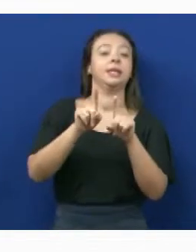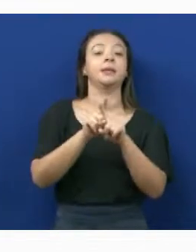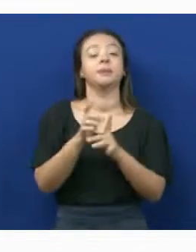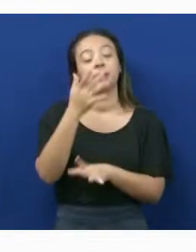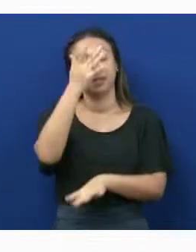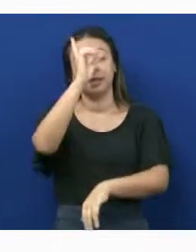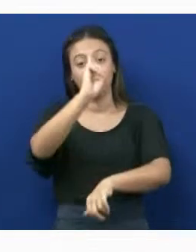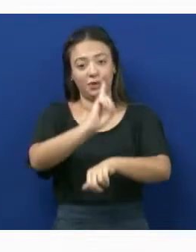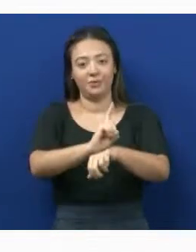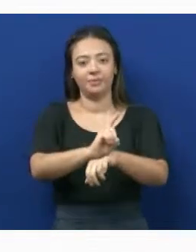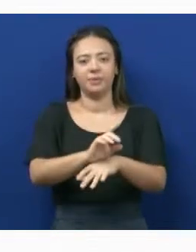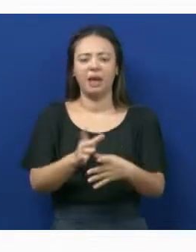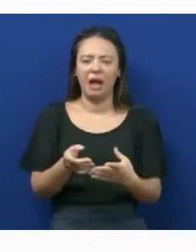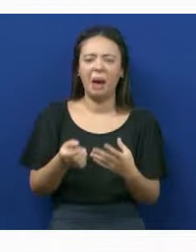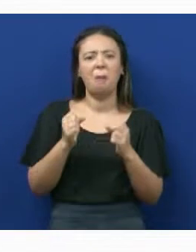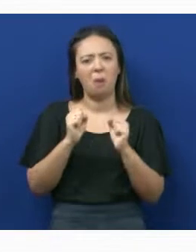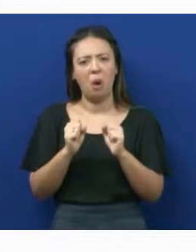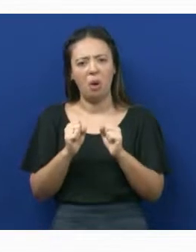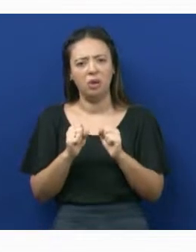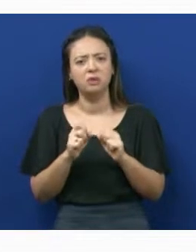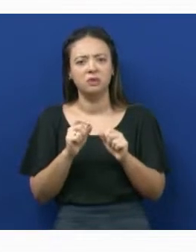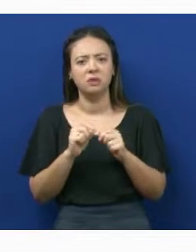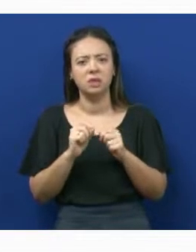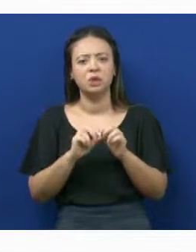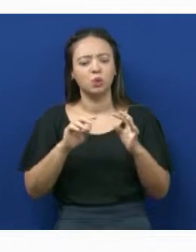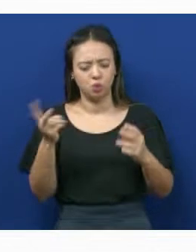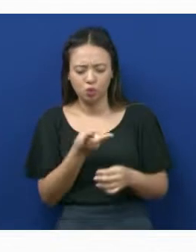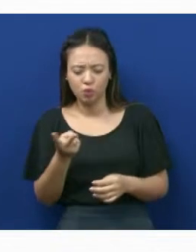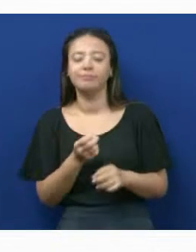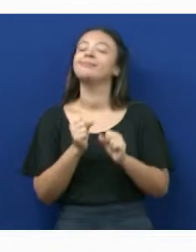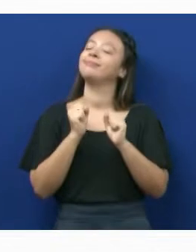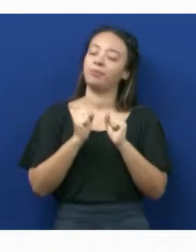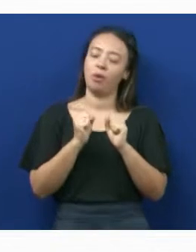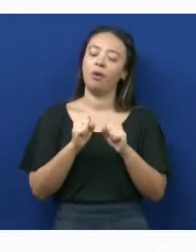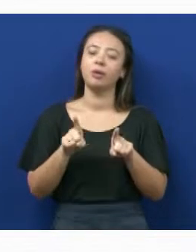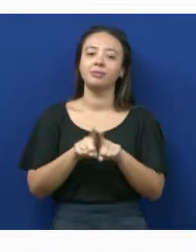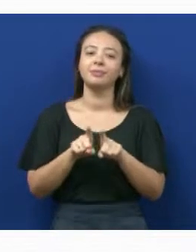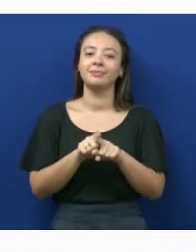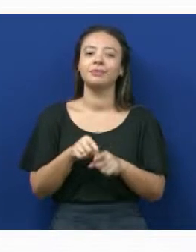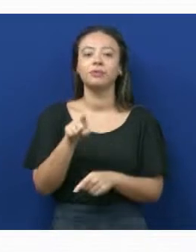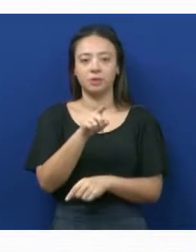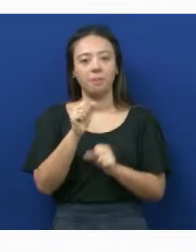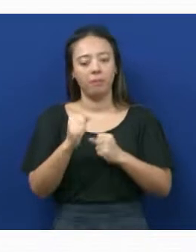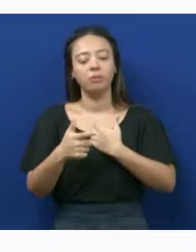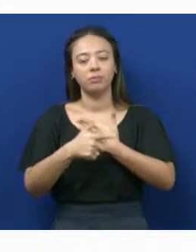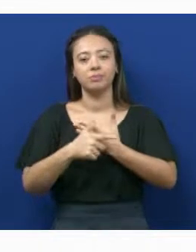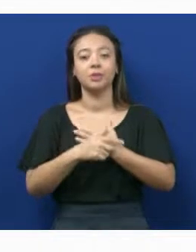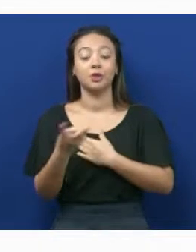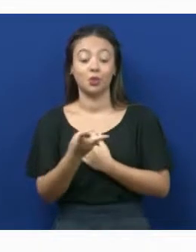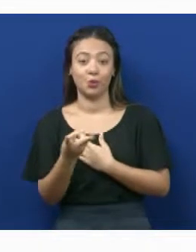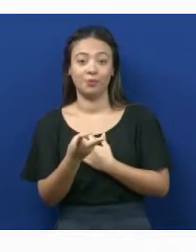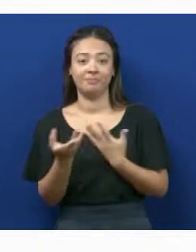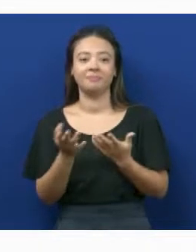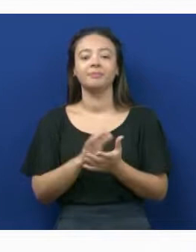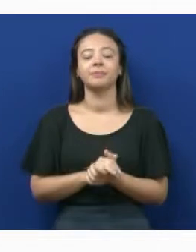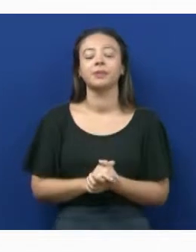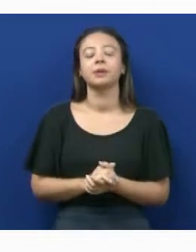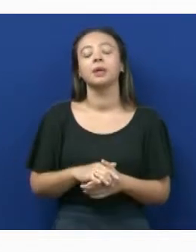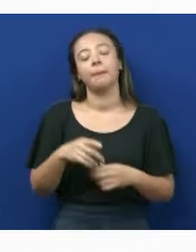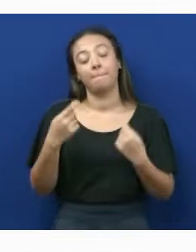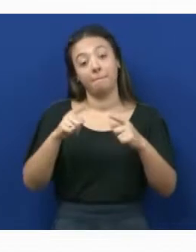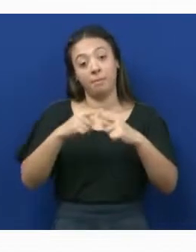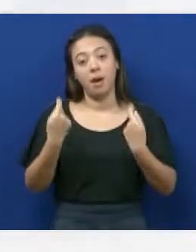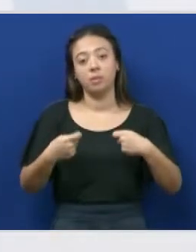pode isso? Não fica muito pesado para mim? Pode. Fica pesado? Fica. Todo trabalho requer conhecimento, sacrifício